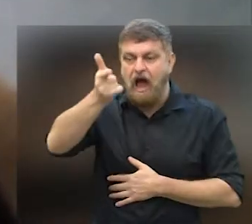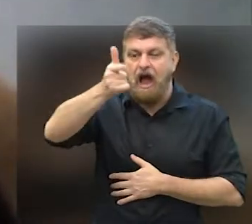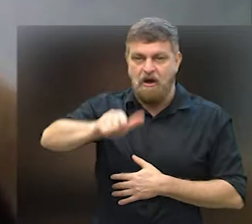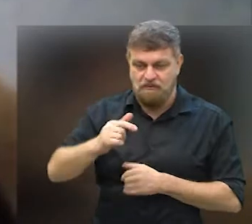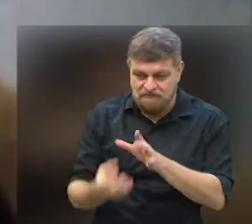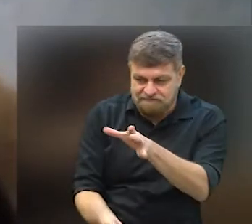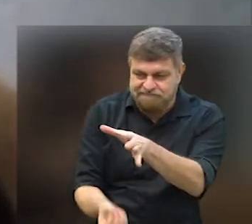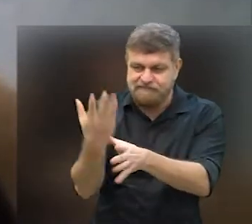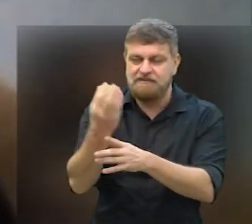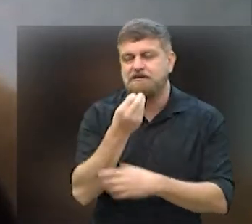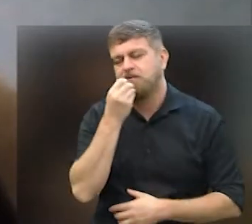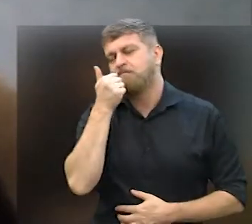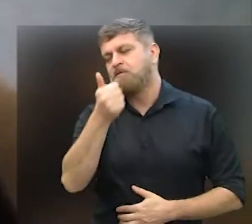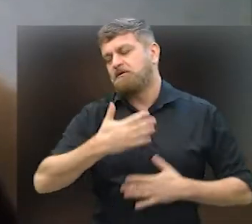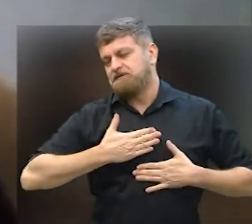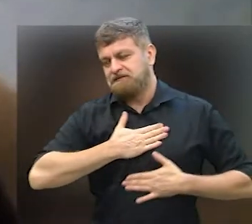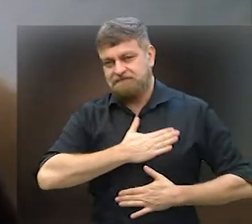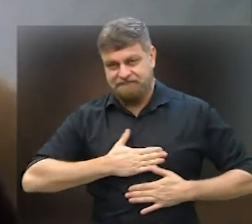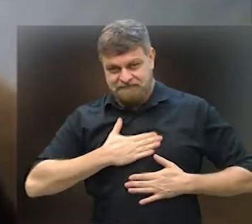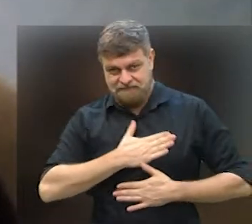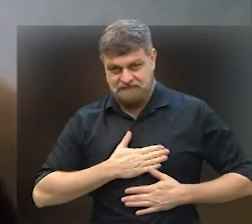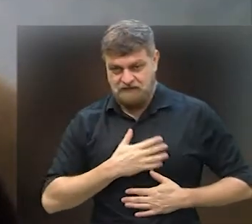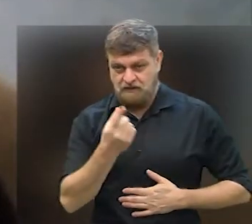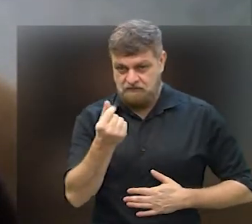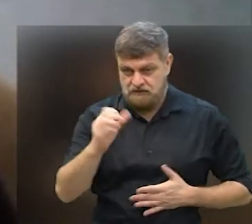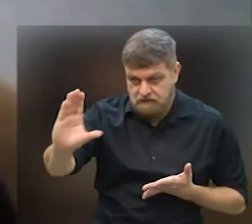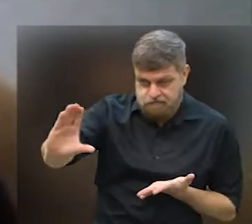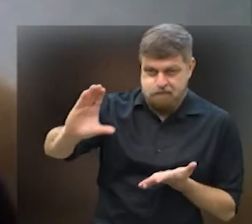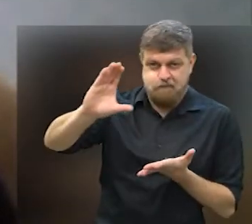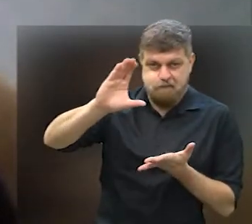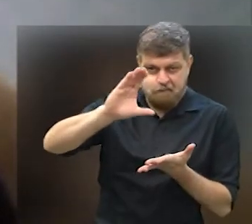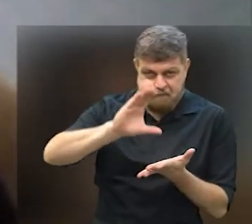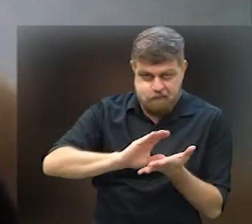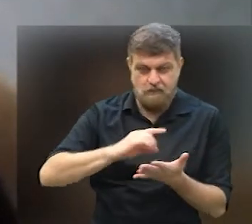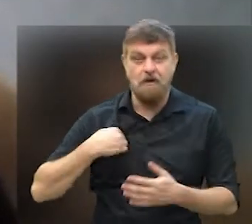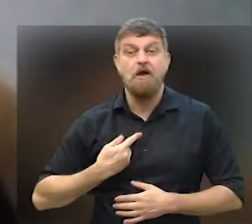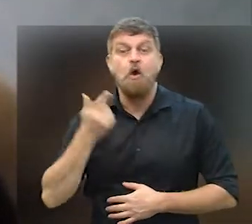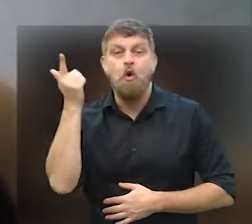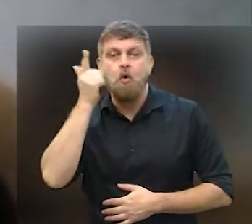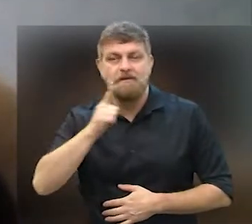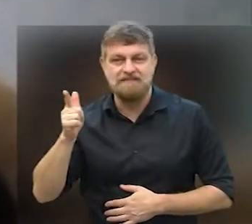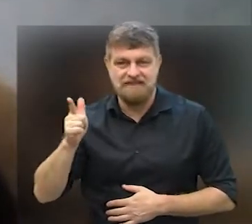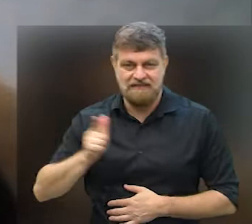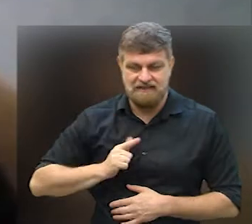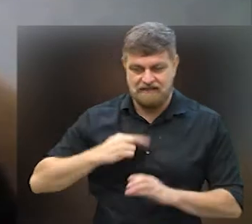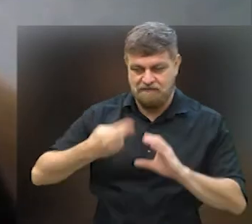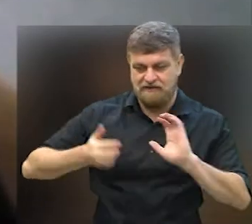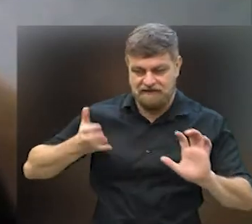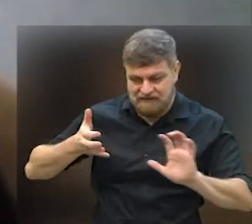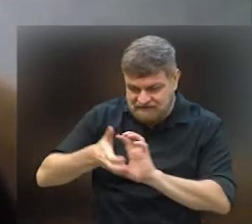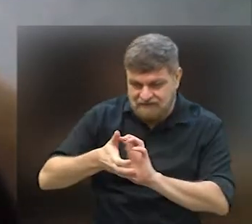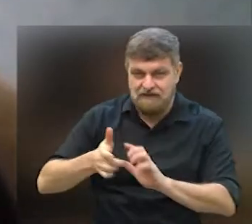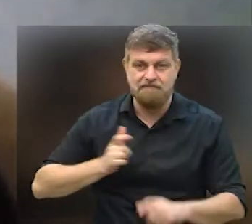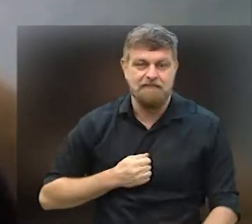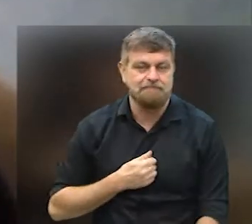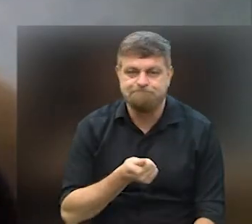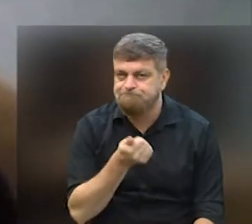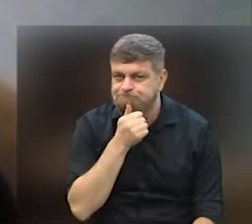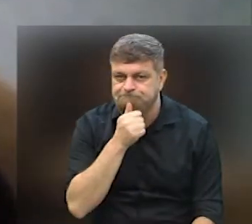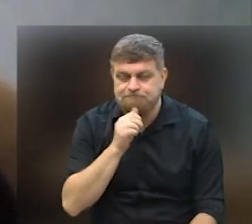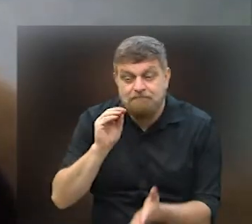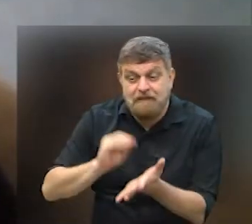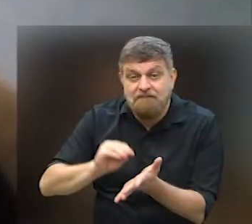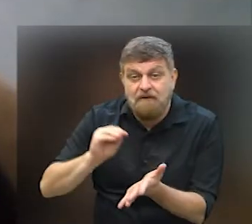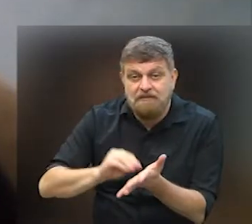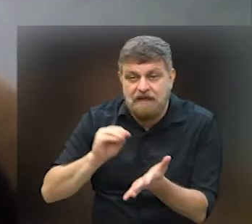meio do caminho e ainda bem, porque grande parte do recurso necessário para a expedição a gente alcançou através da reciclagem, mas era insuficiente